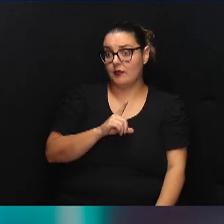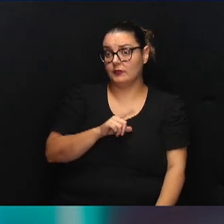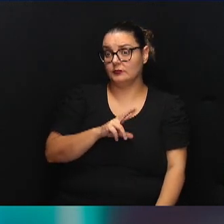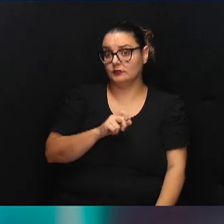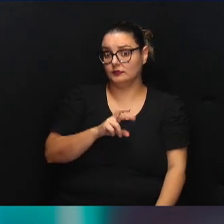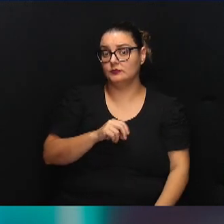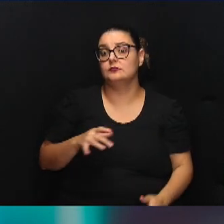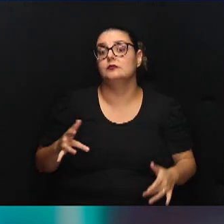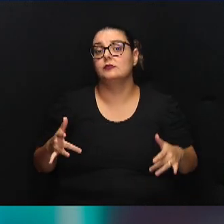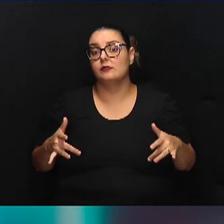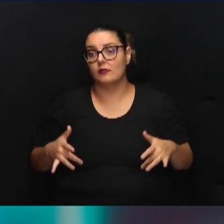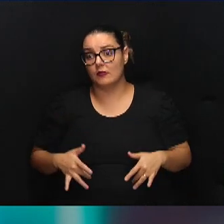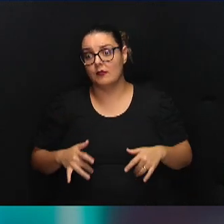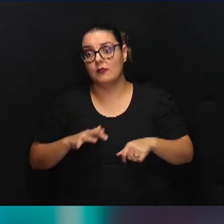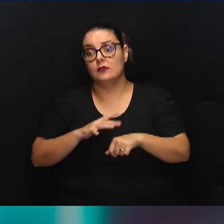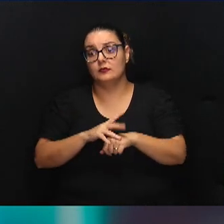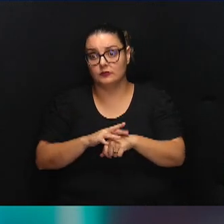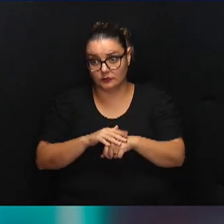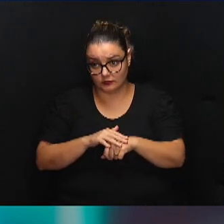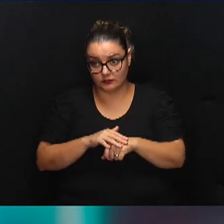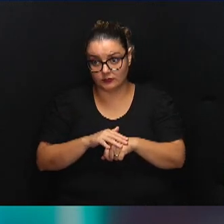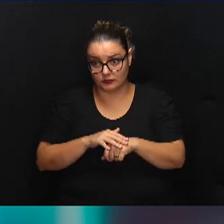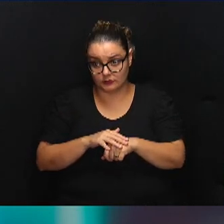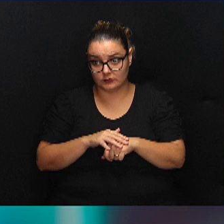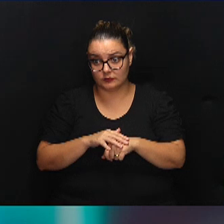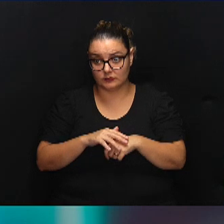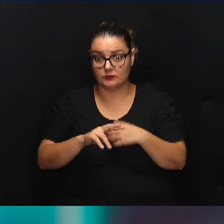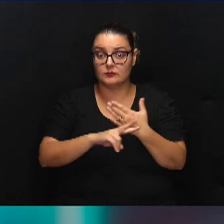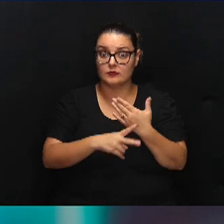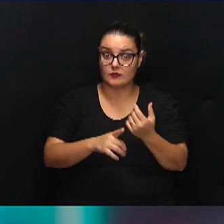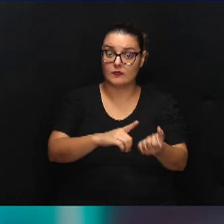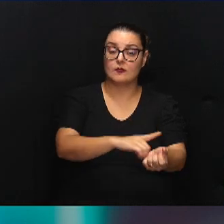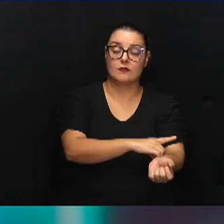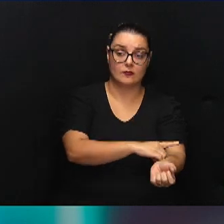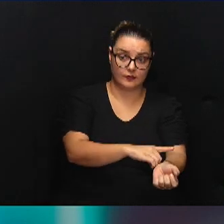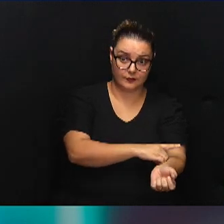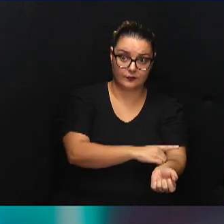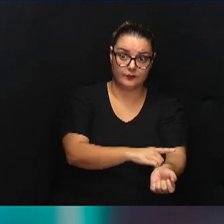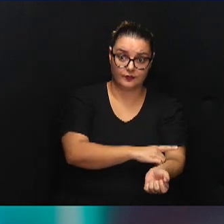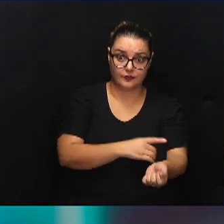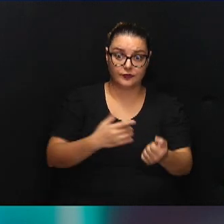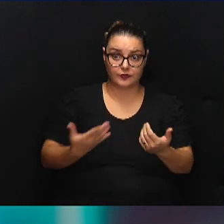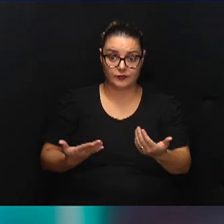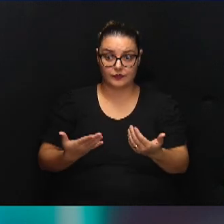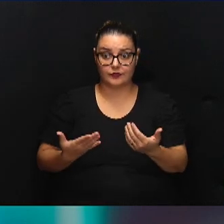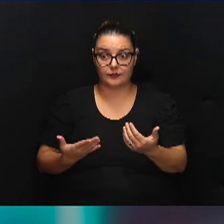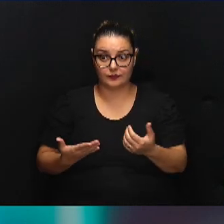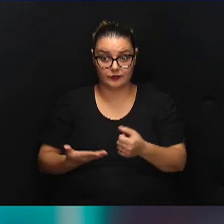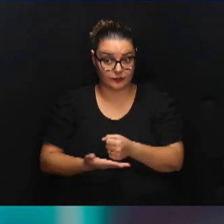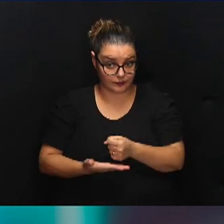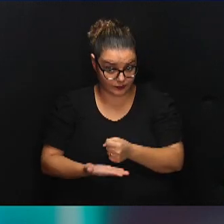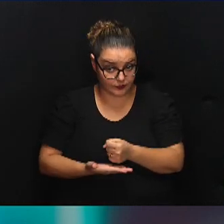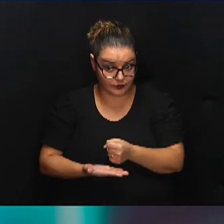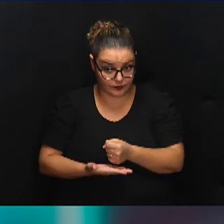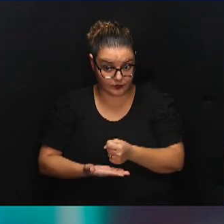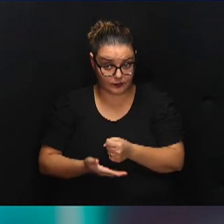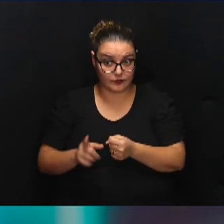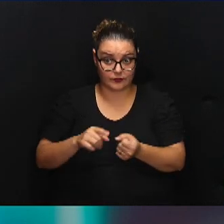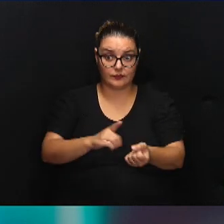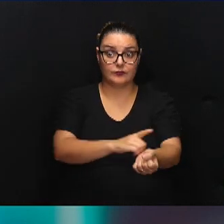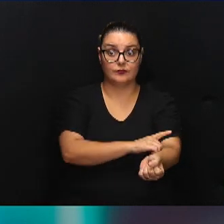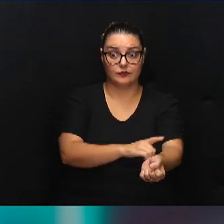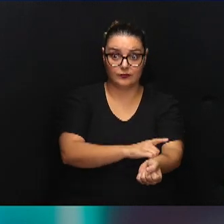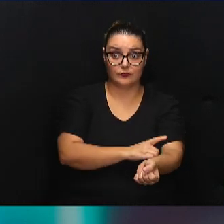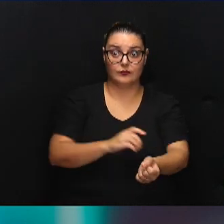renais, todas elas são decorrentes do diabetes. Então, no fundo, o diabetes está